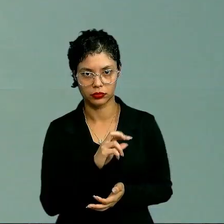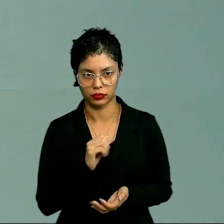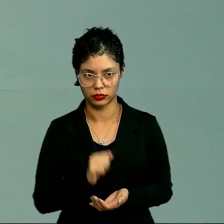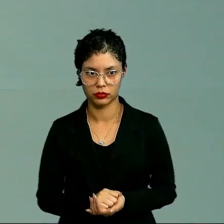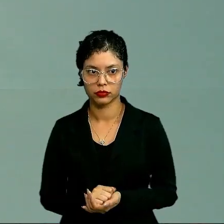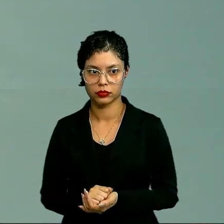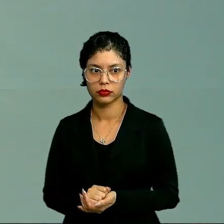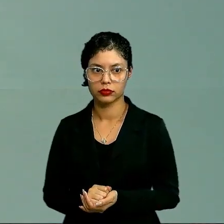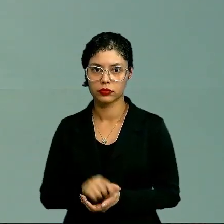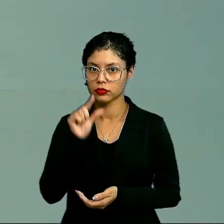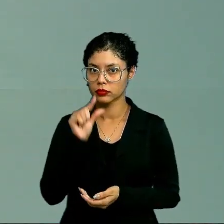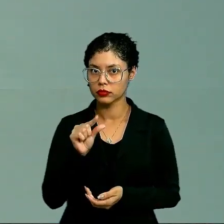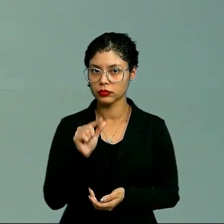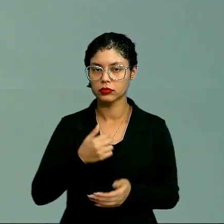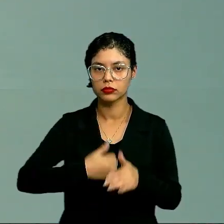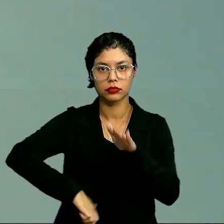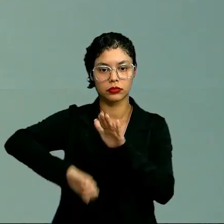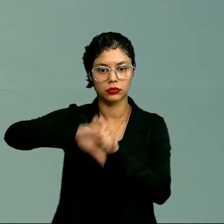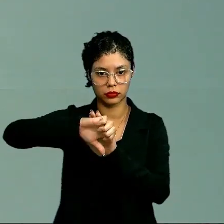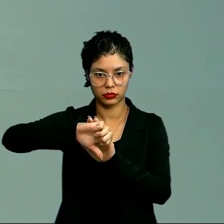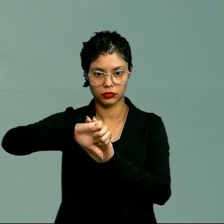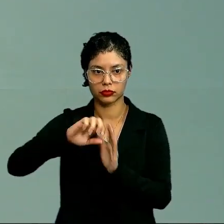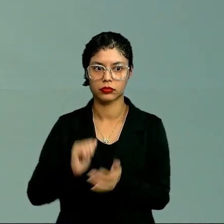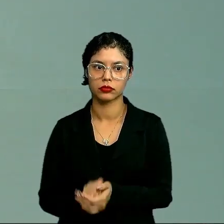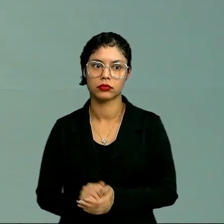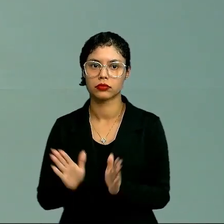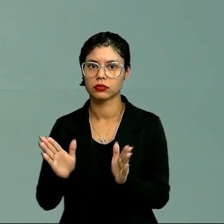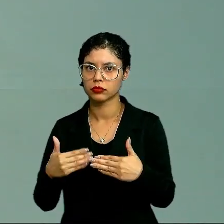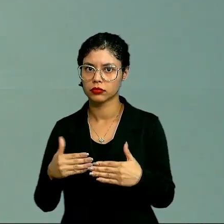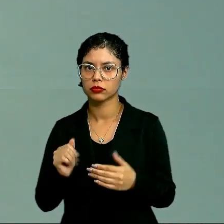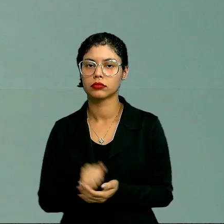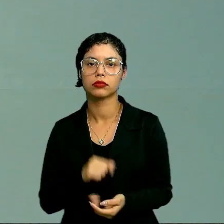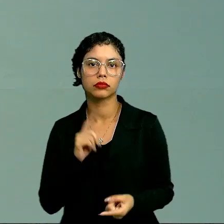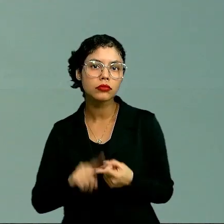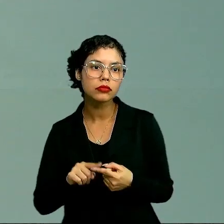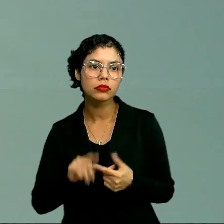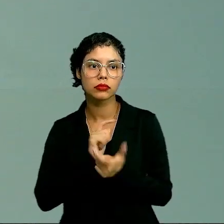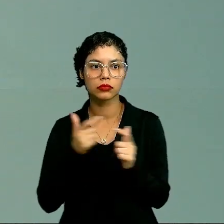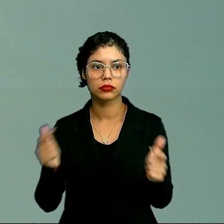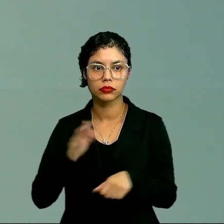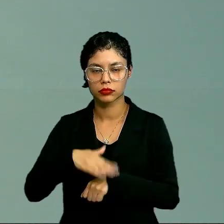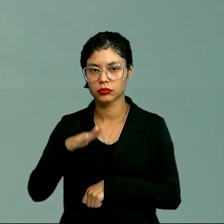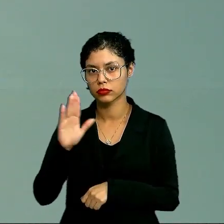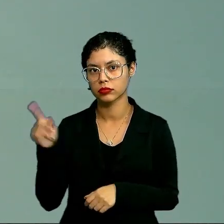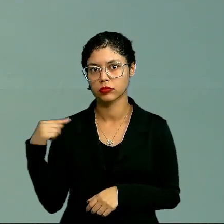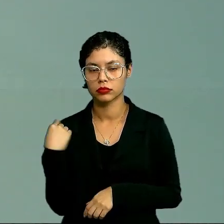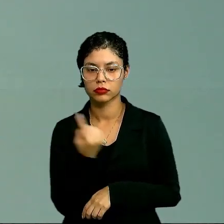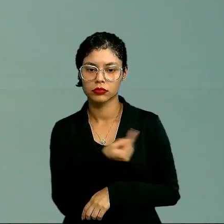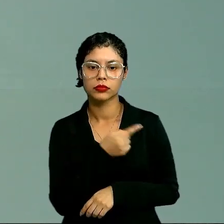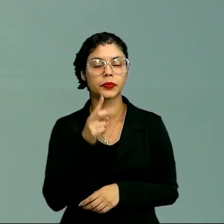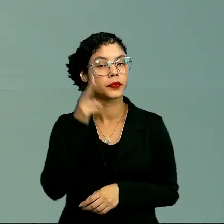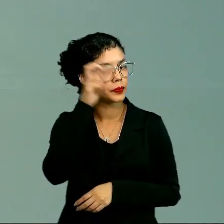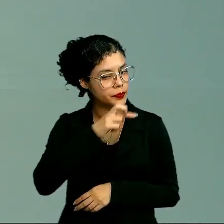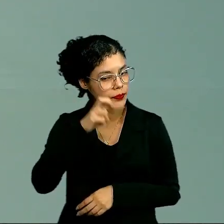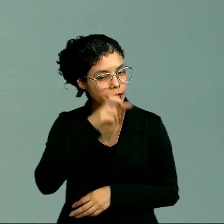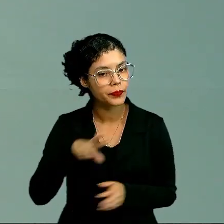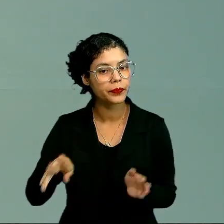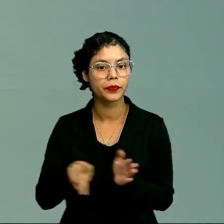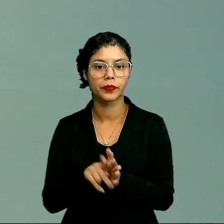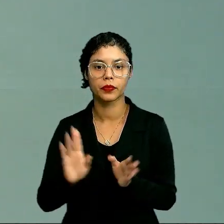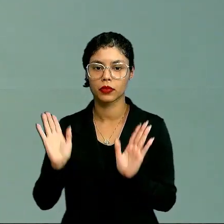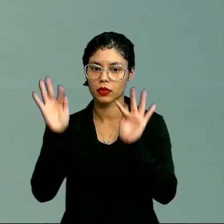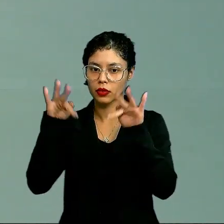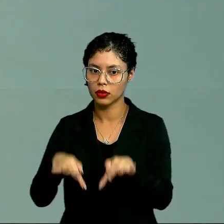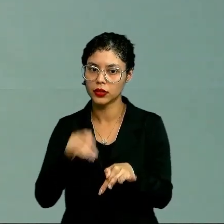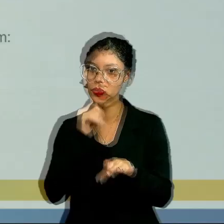criminal. São poucos os crimes que conseguem ter, assim, um fechamento, porque, na maior parte das vezes, a investigação ela não é